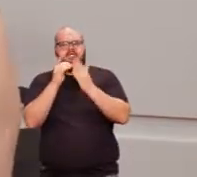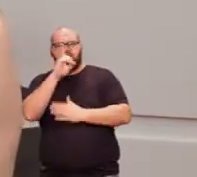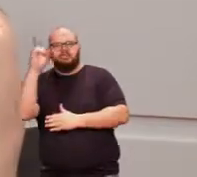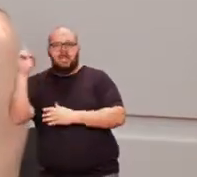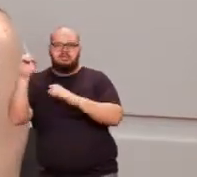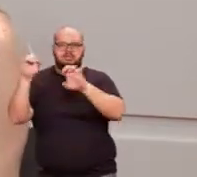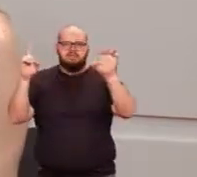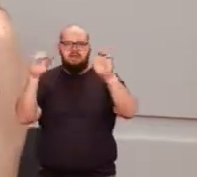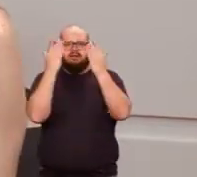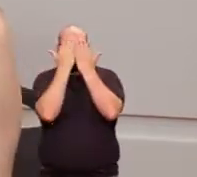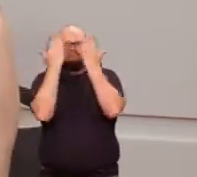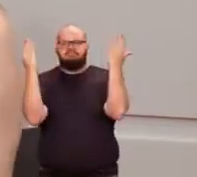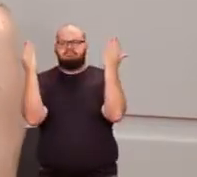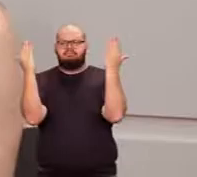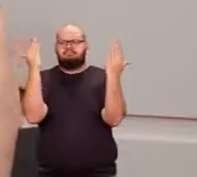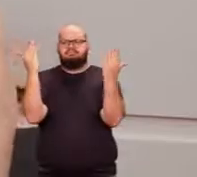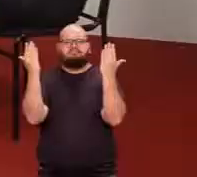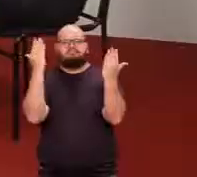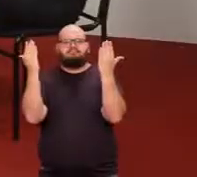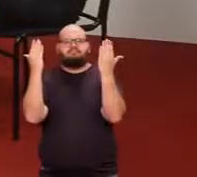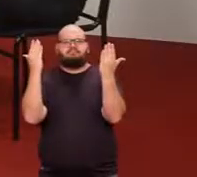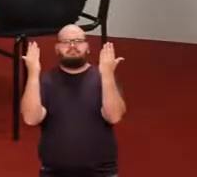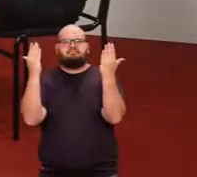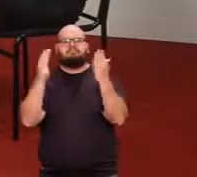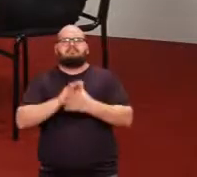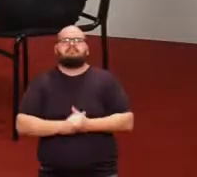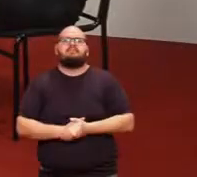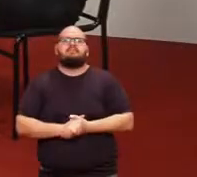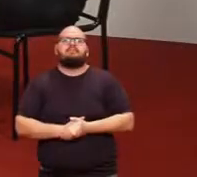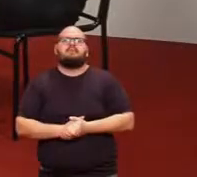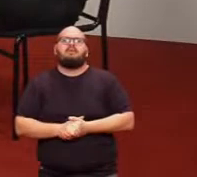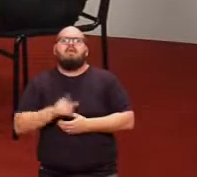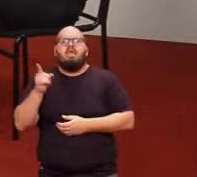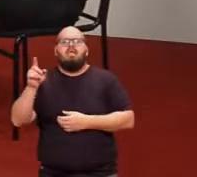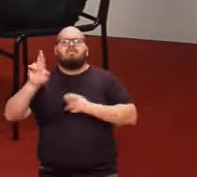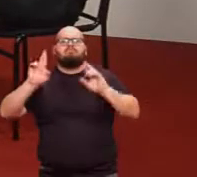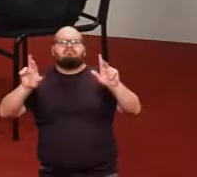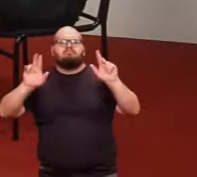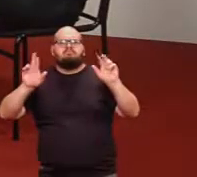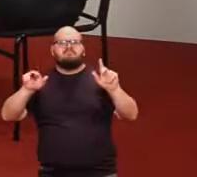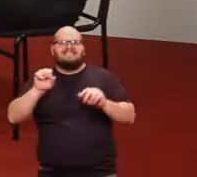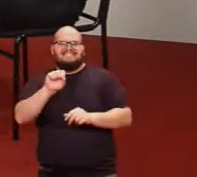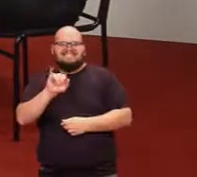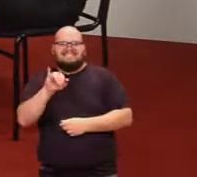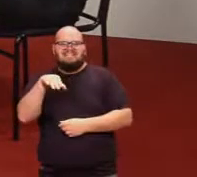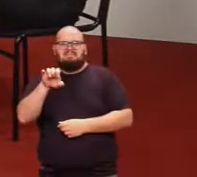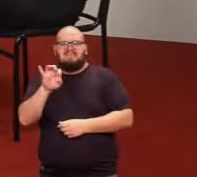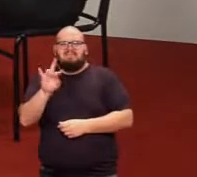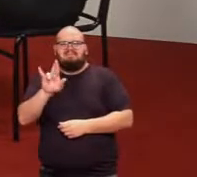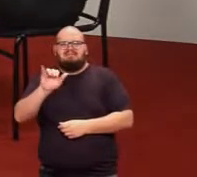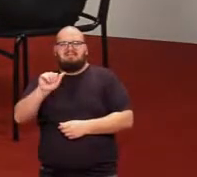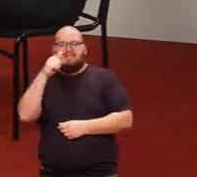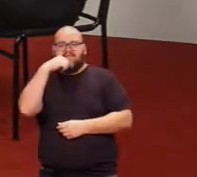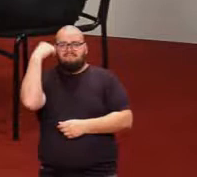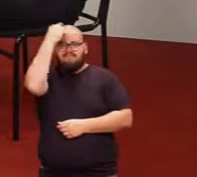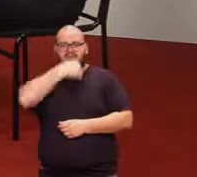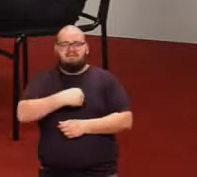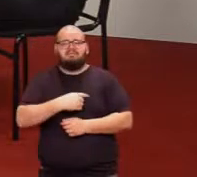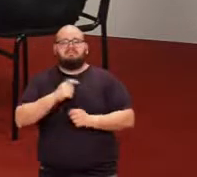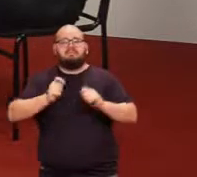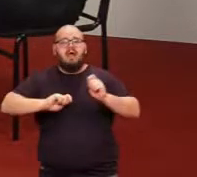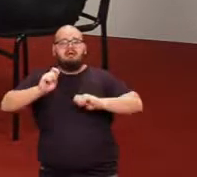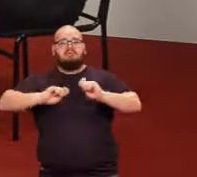lado direito ou o lado esquerdo e começa a fazer comparações. E essas diferenças da simetria da face, a gente consegue muitas